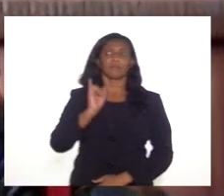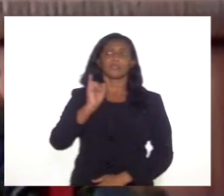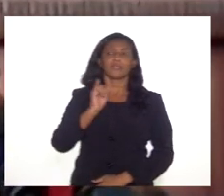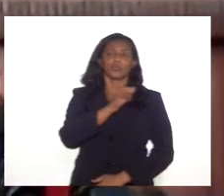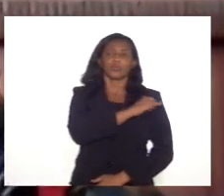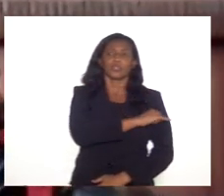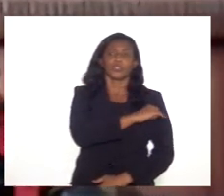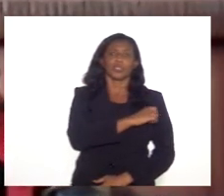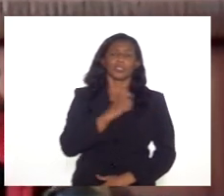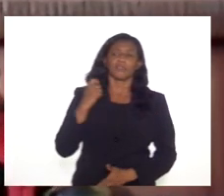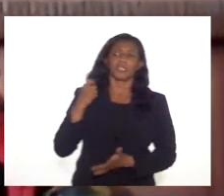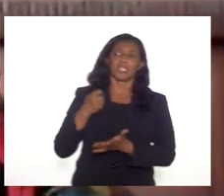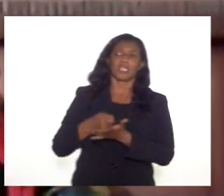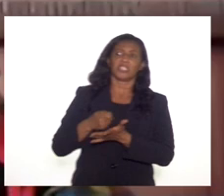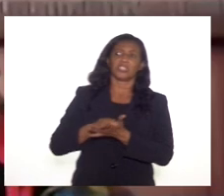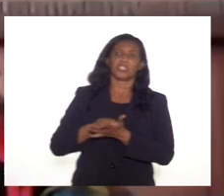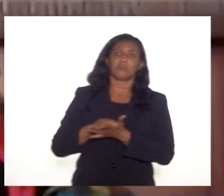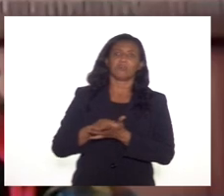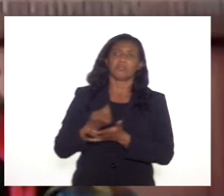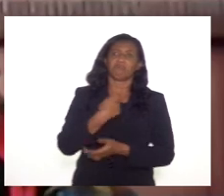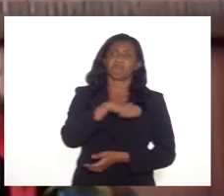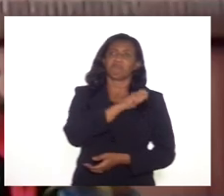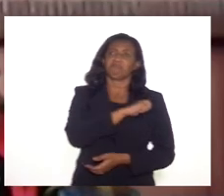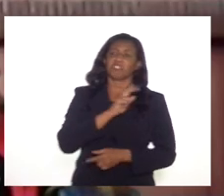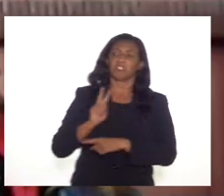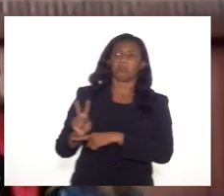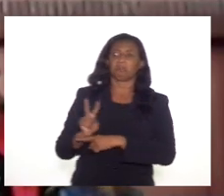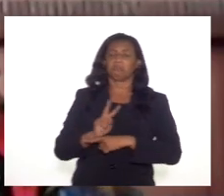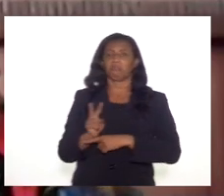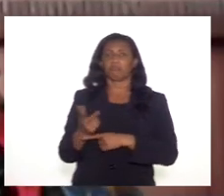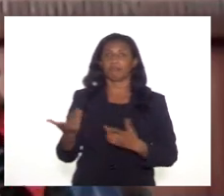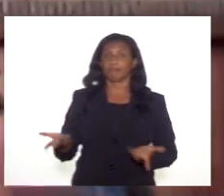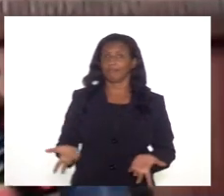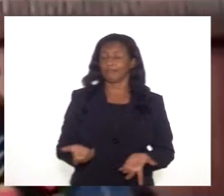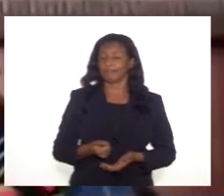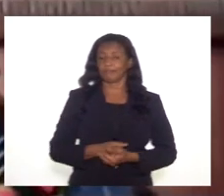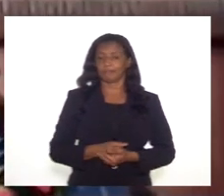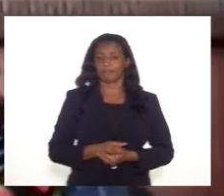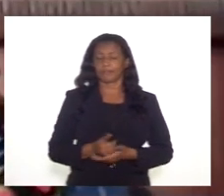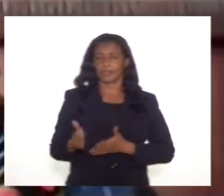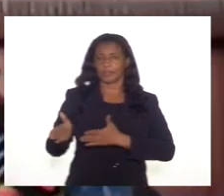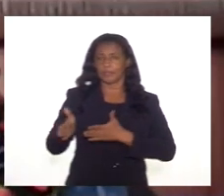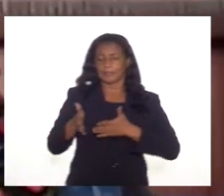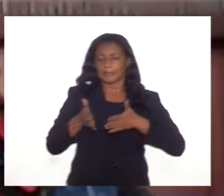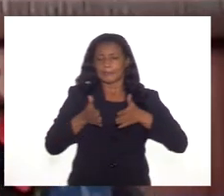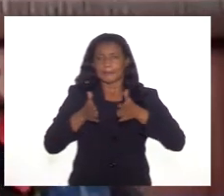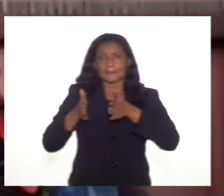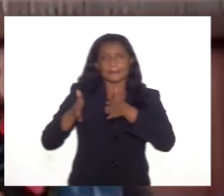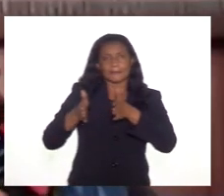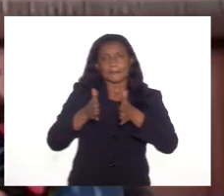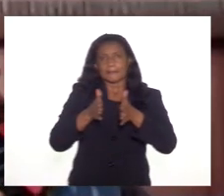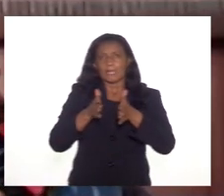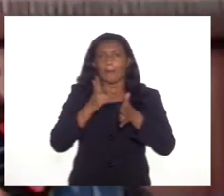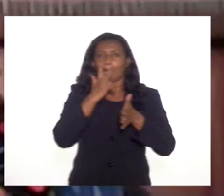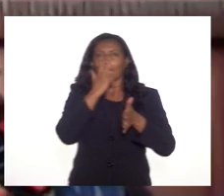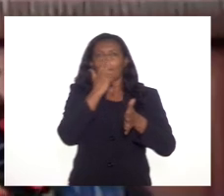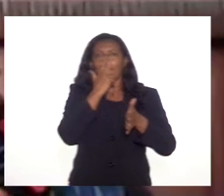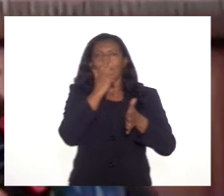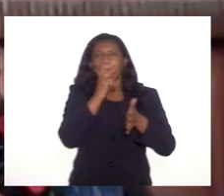no regime de recuperação fiscal. A gente está caminhando sobre águas muito